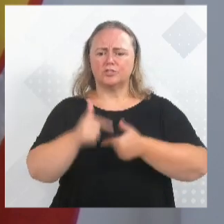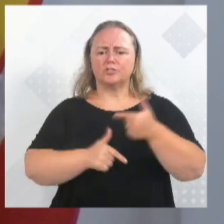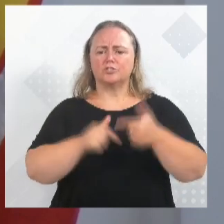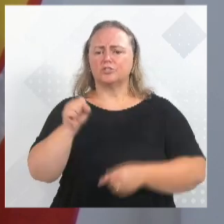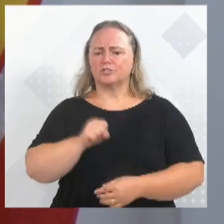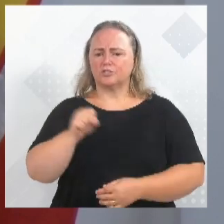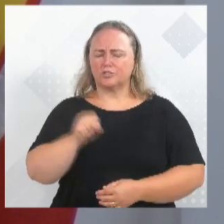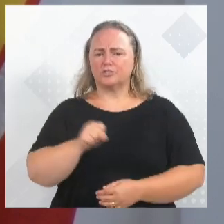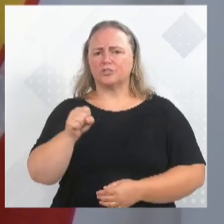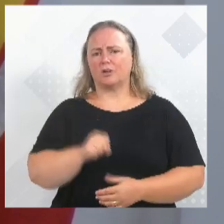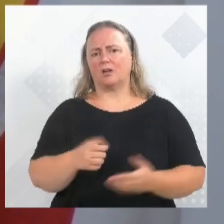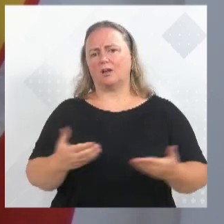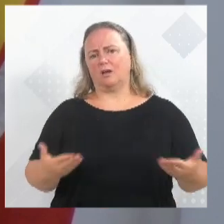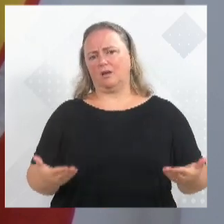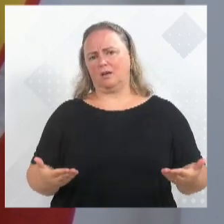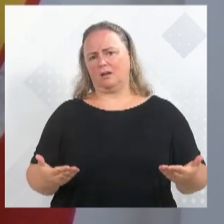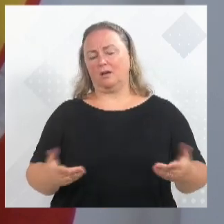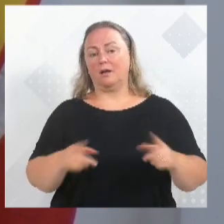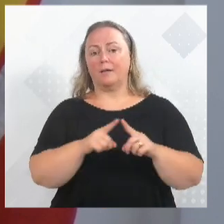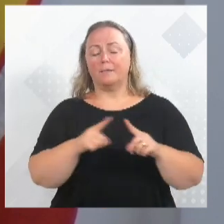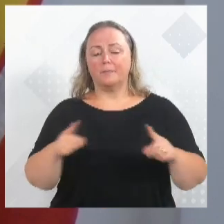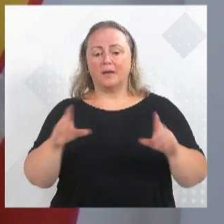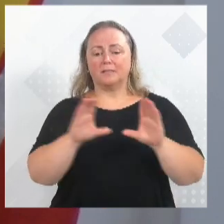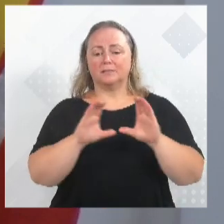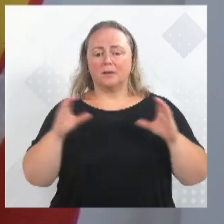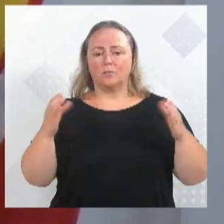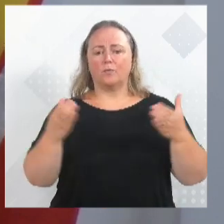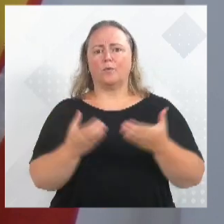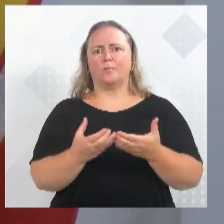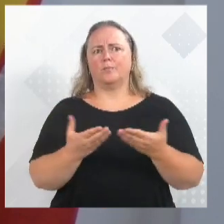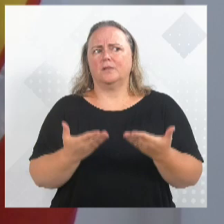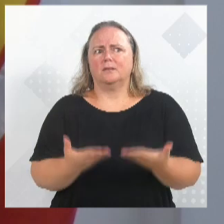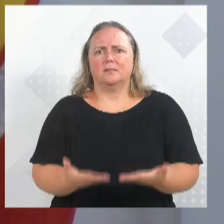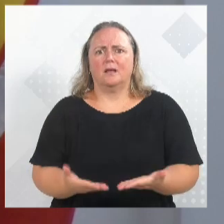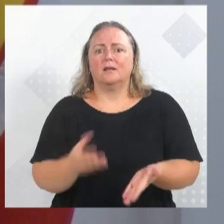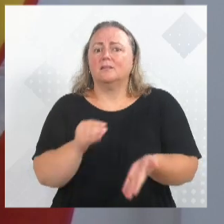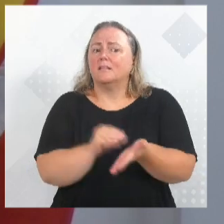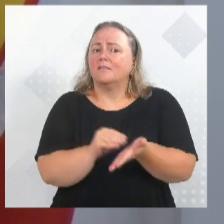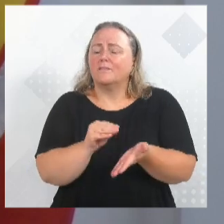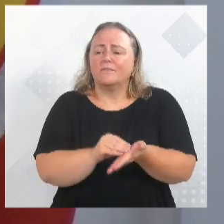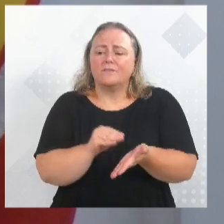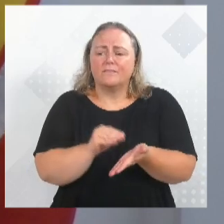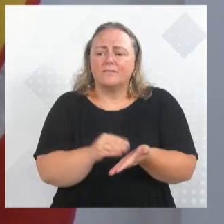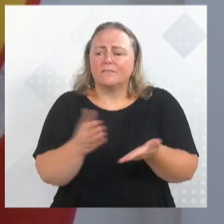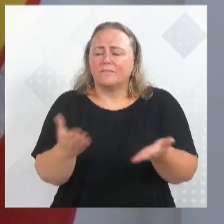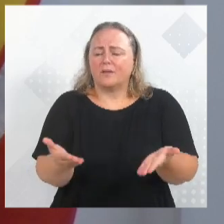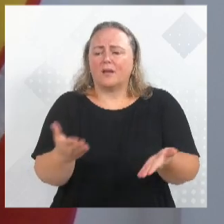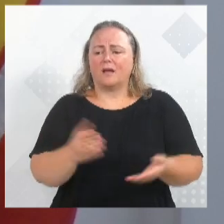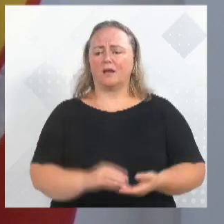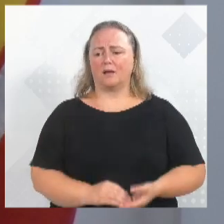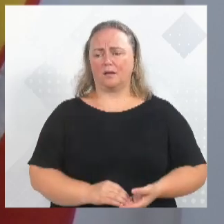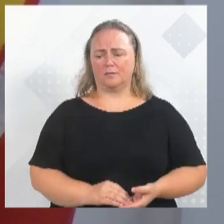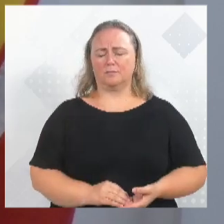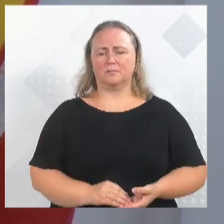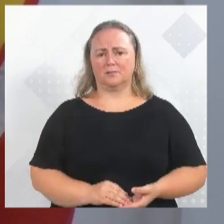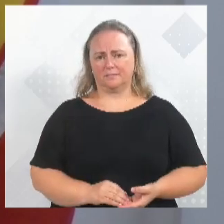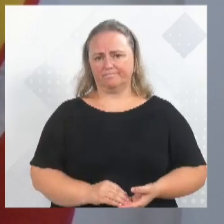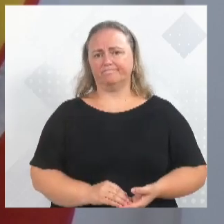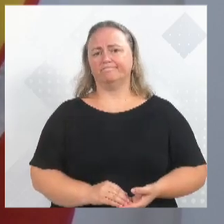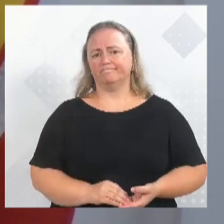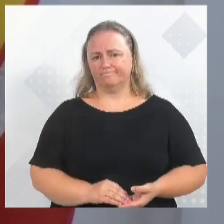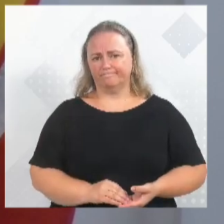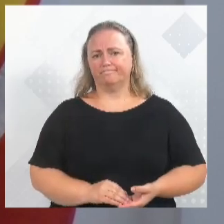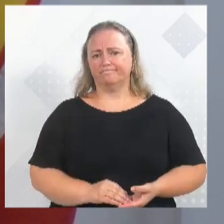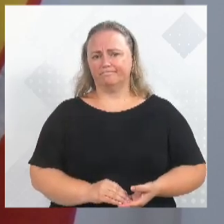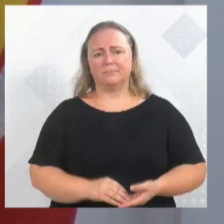Aline mas a comunidade tem uma uma grande parte do que a gente viu aqui nós temos que sim